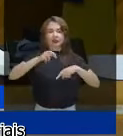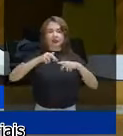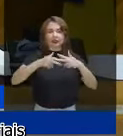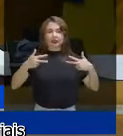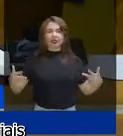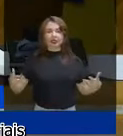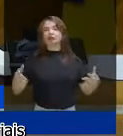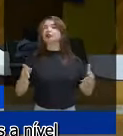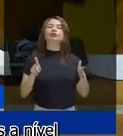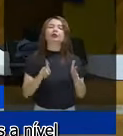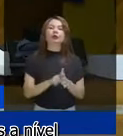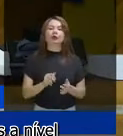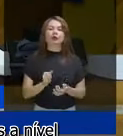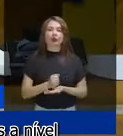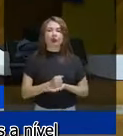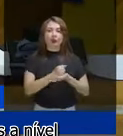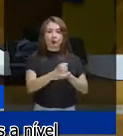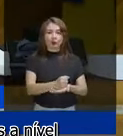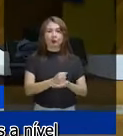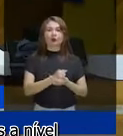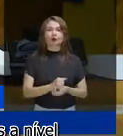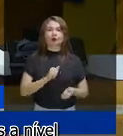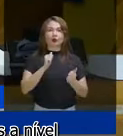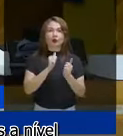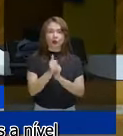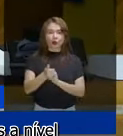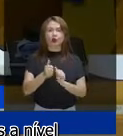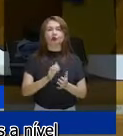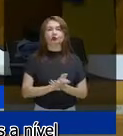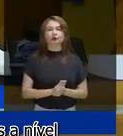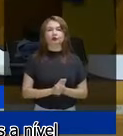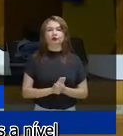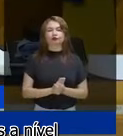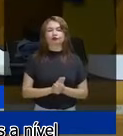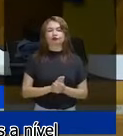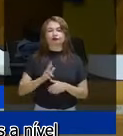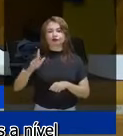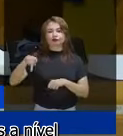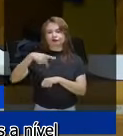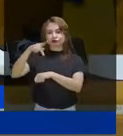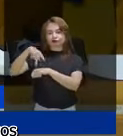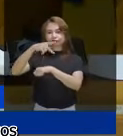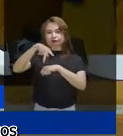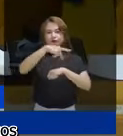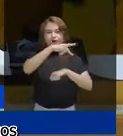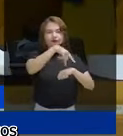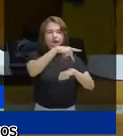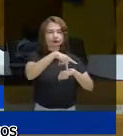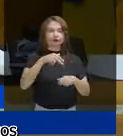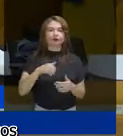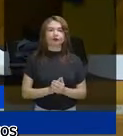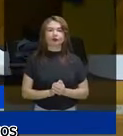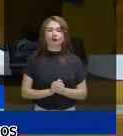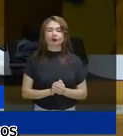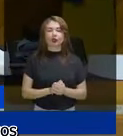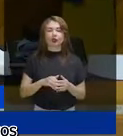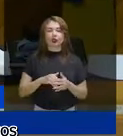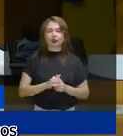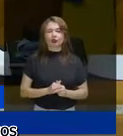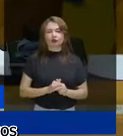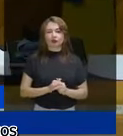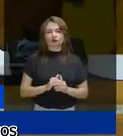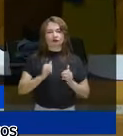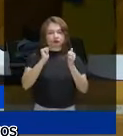que contribuirão para futuras competições a nível internacional, a exemplo dos Jogos Paralímpicos, que